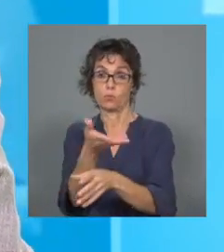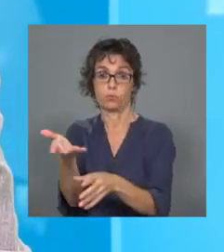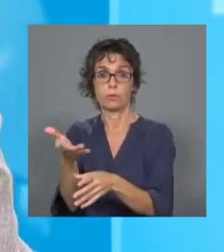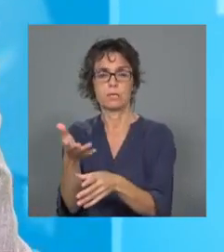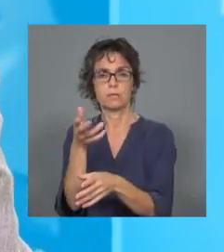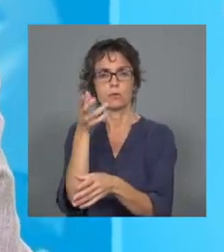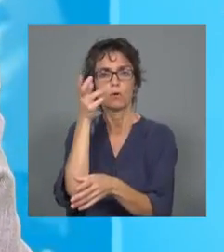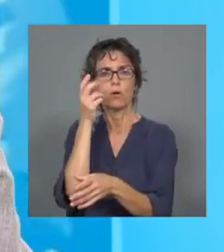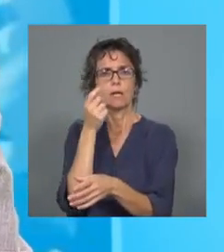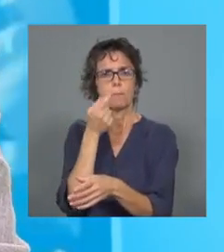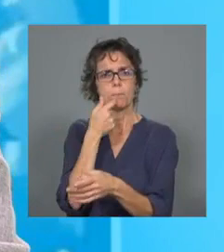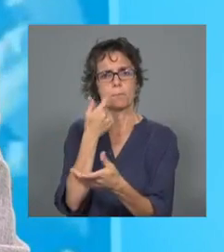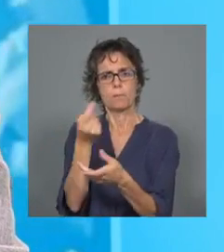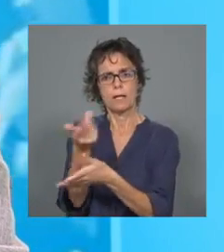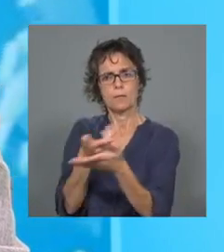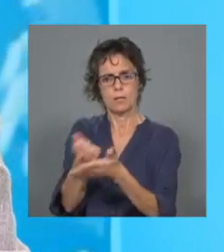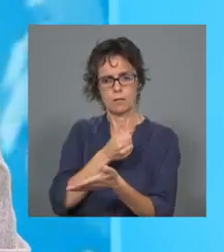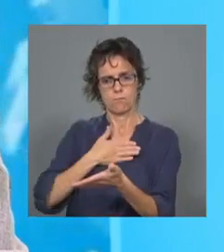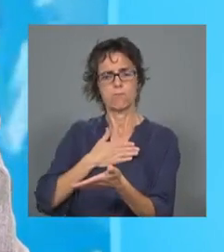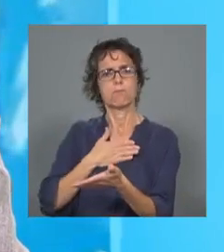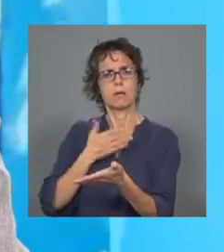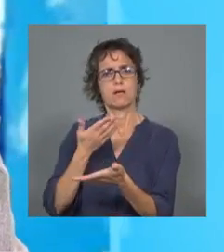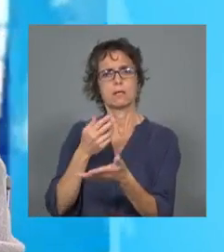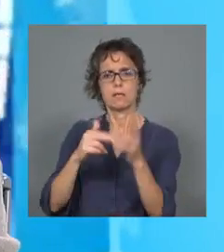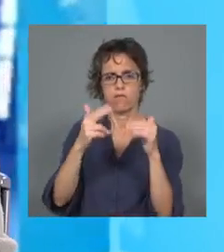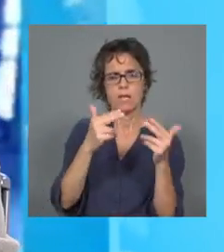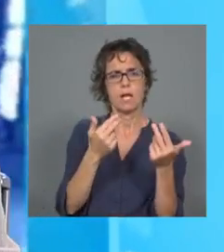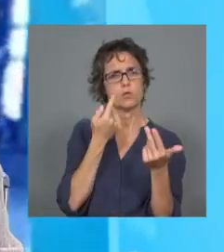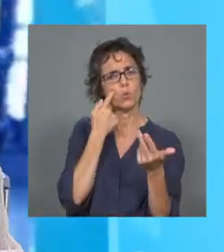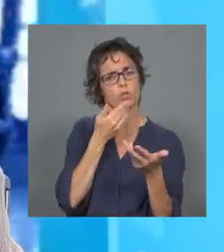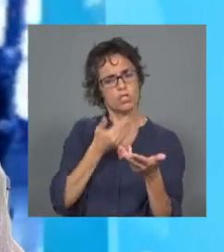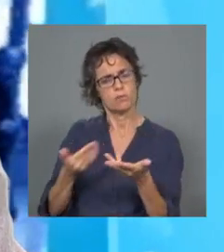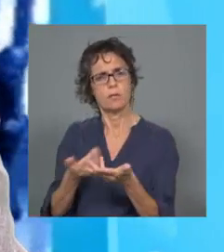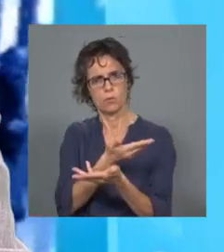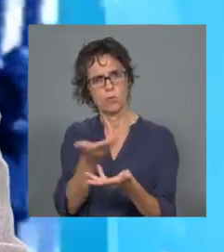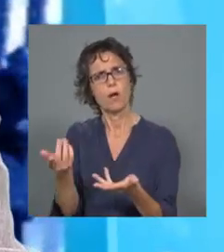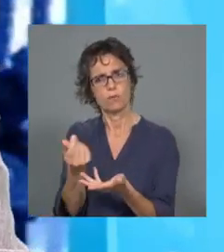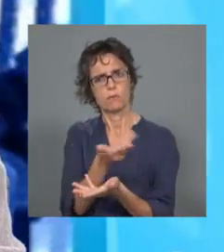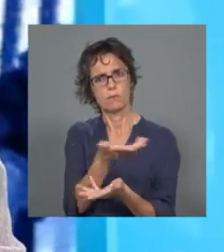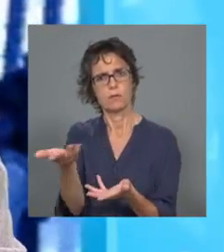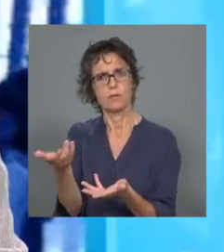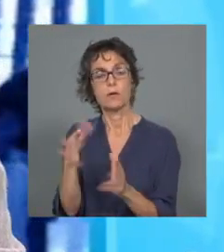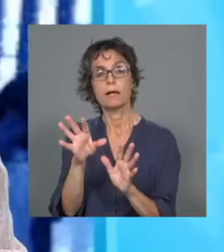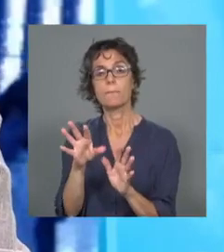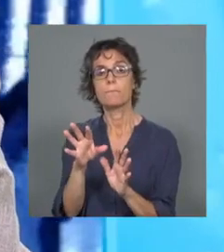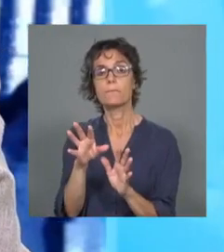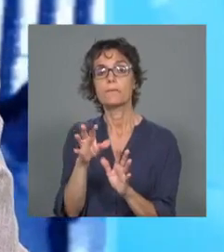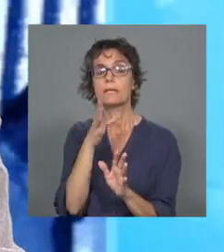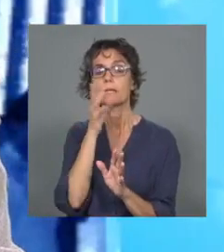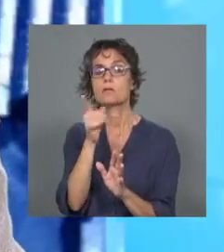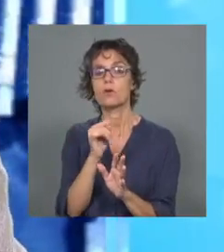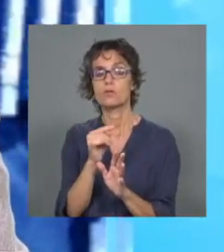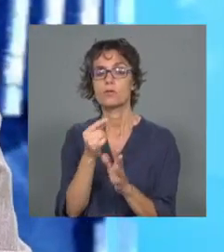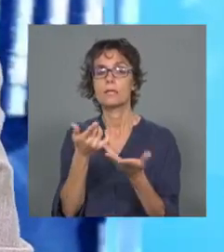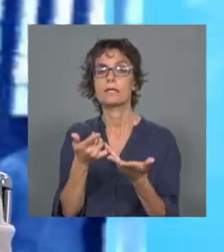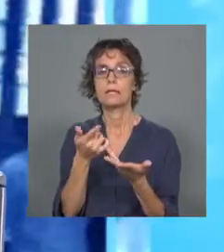concepção nobre da economia, têm uma concepção nobre da finança, têm uma concepção nobre do dinheiro. E o que se diz é que a atividade económica tem de produzir